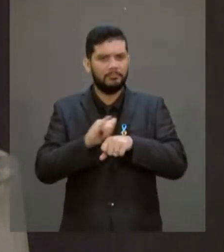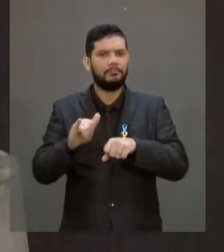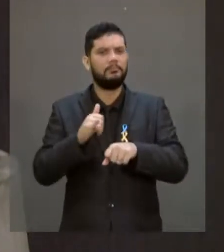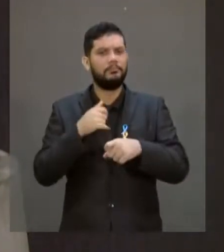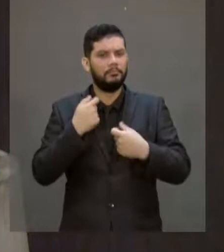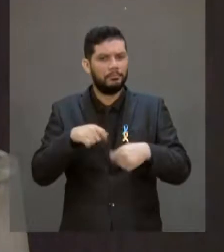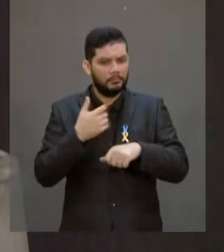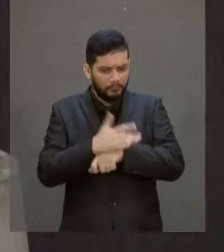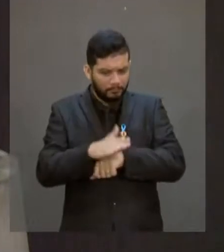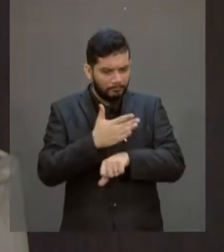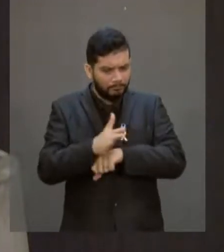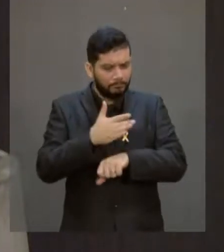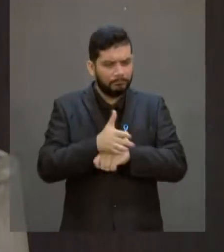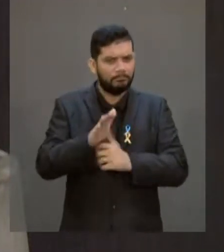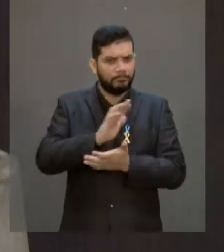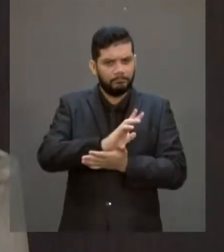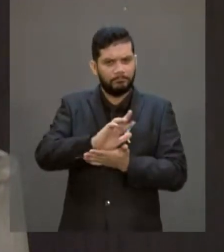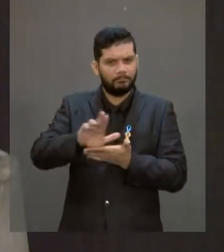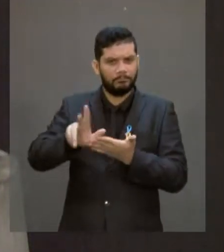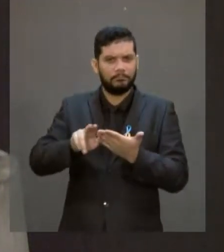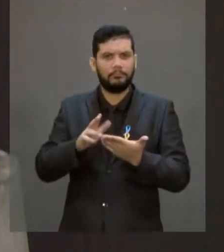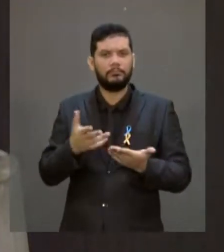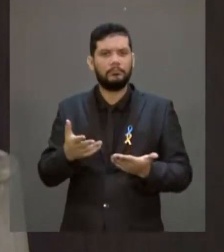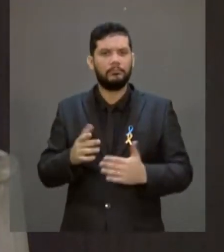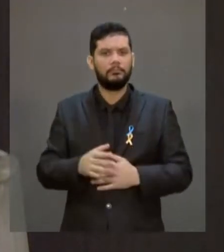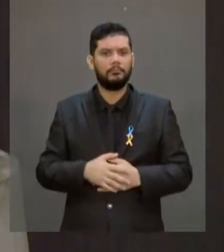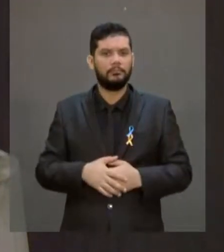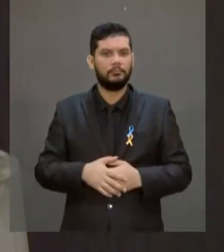específico, ele requer um saber profissional.